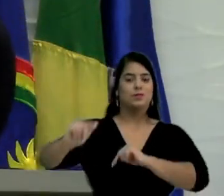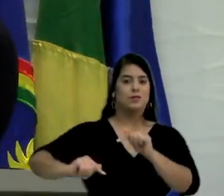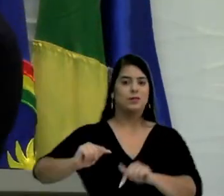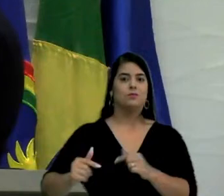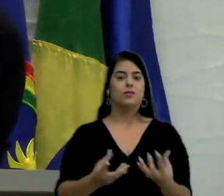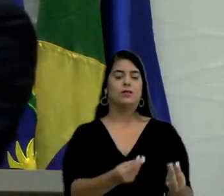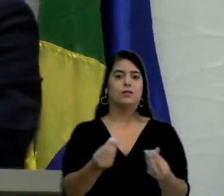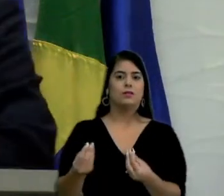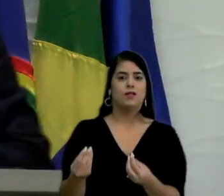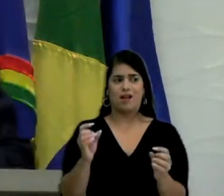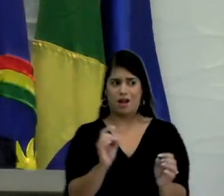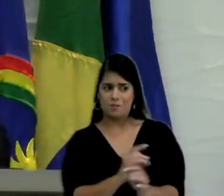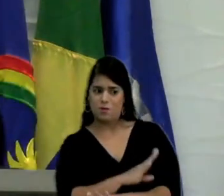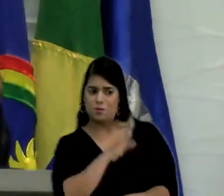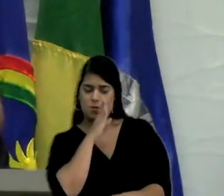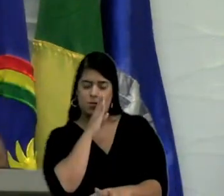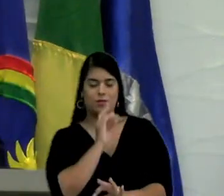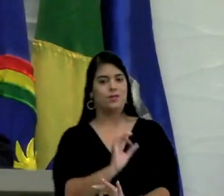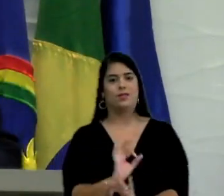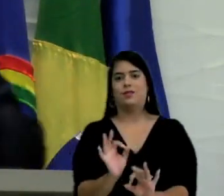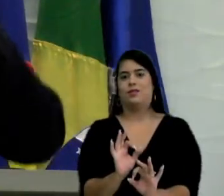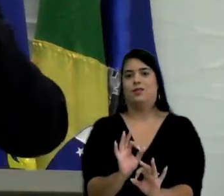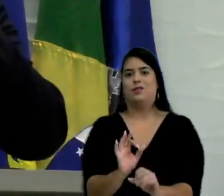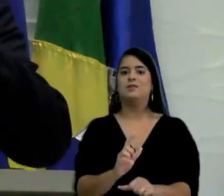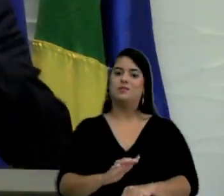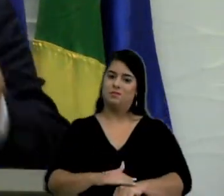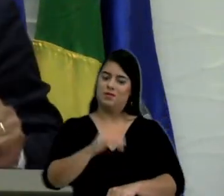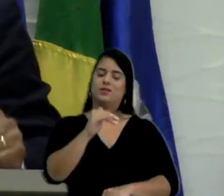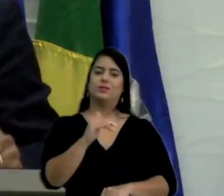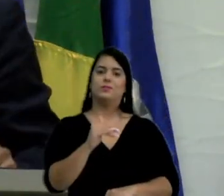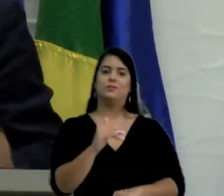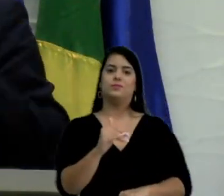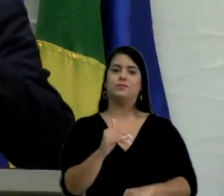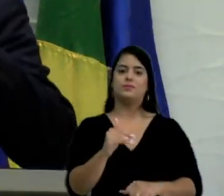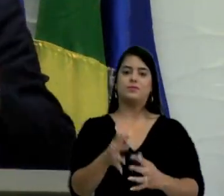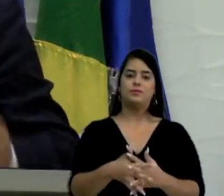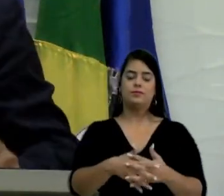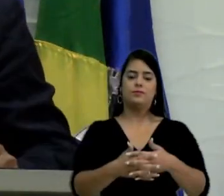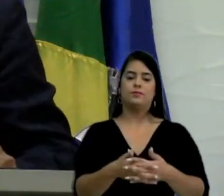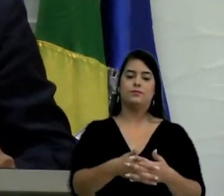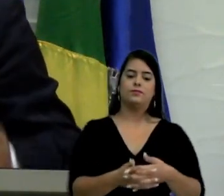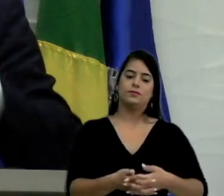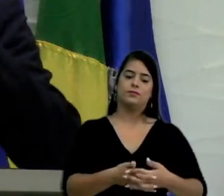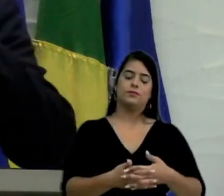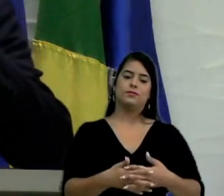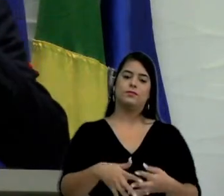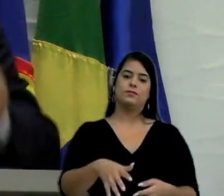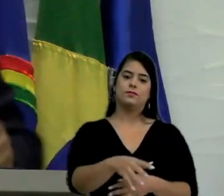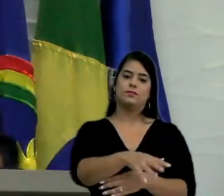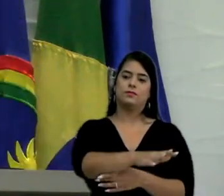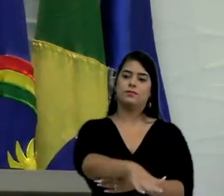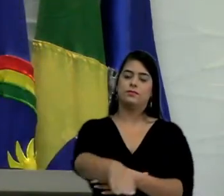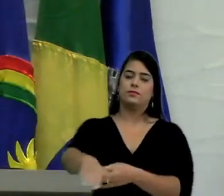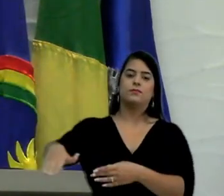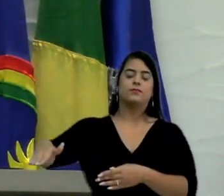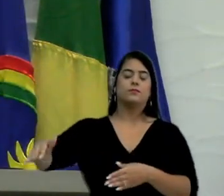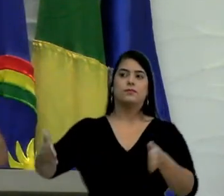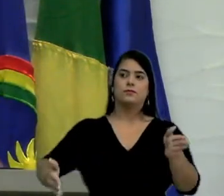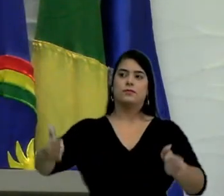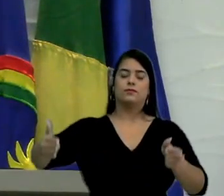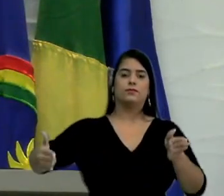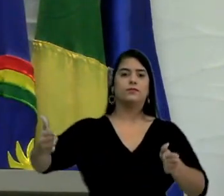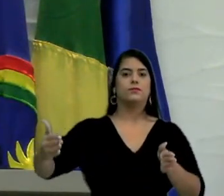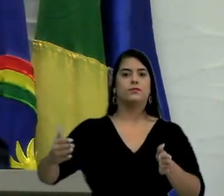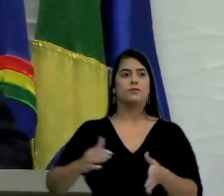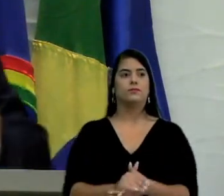eu não terminei ainda não viu mas uma carreta reboque tanque mais duas carreta reboque